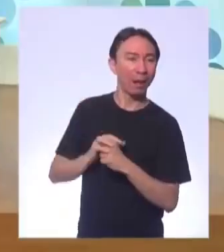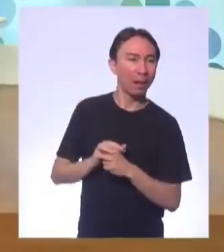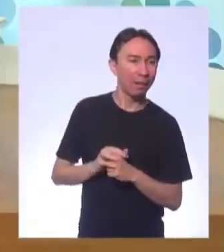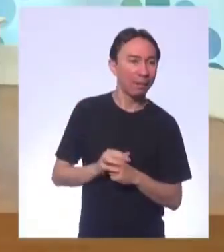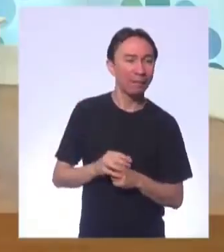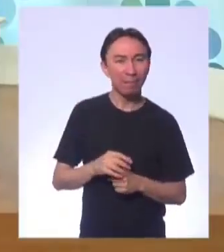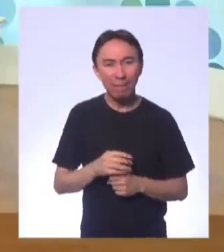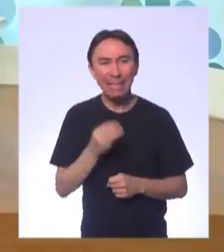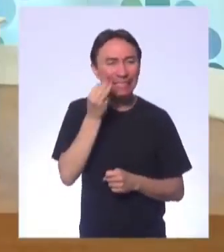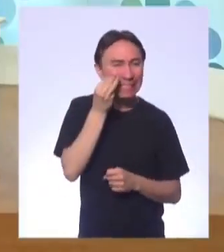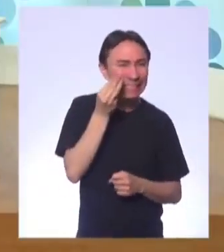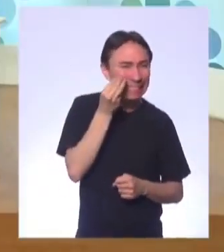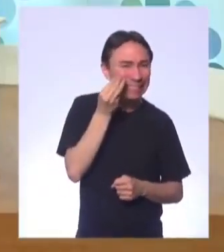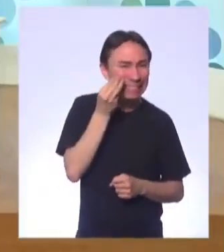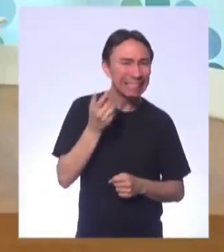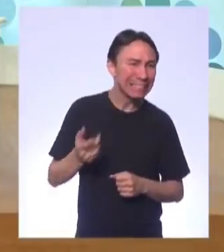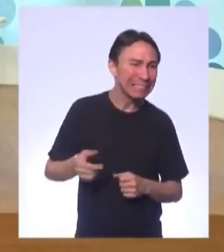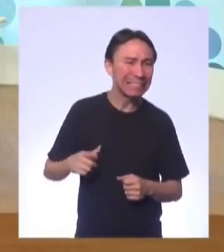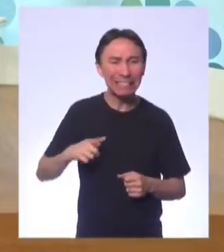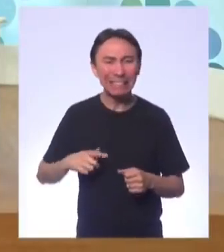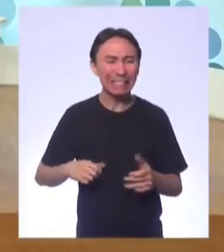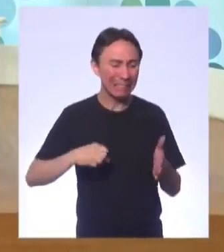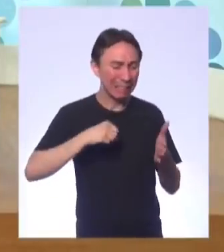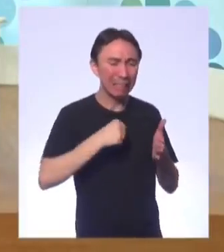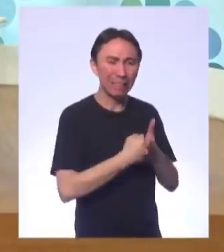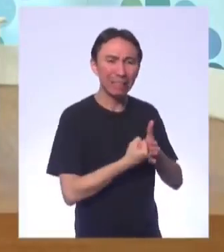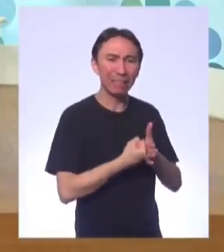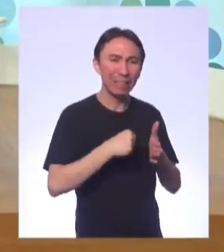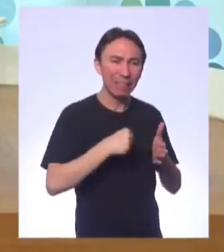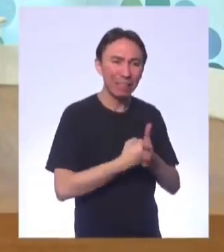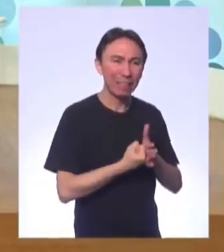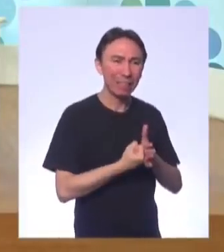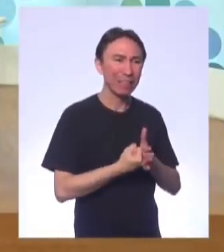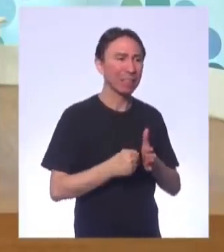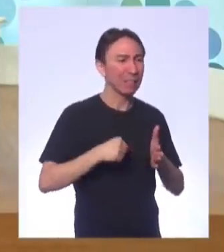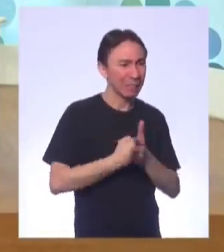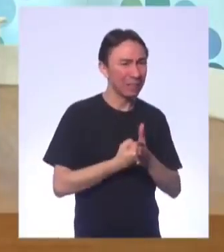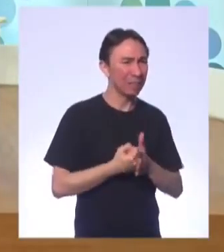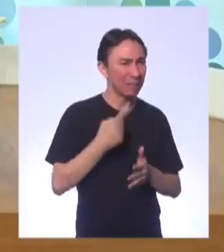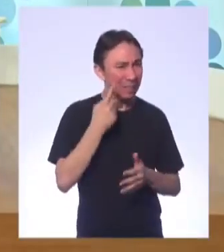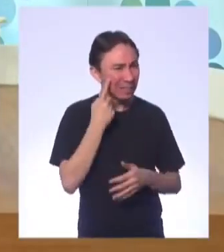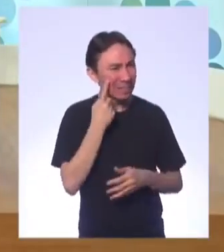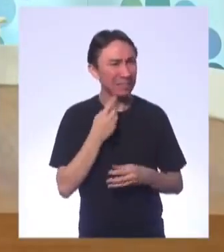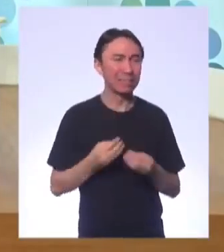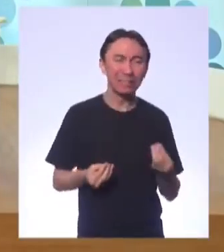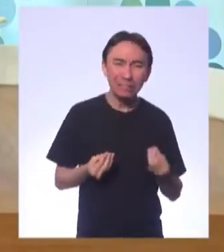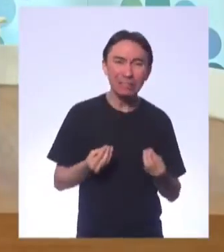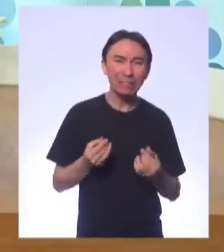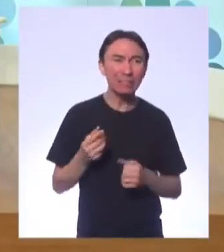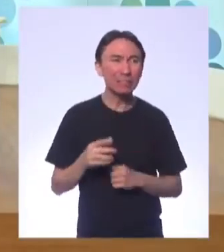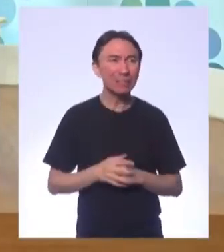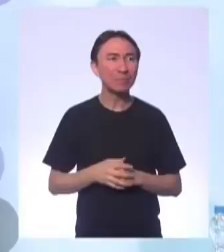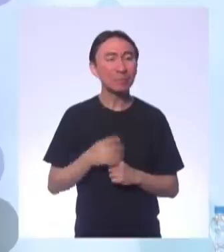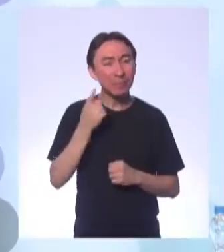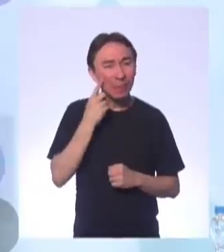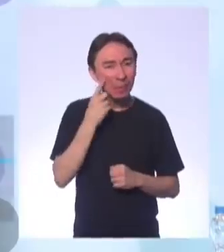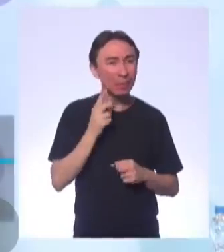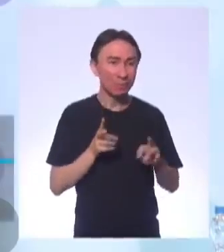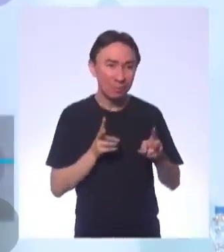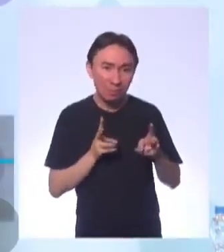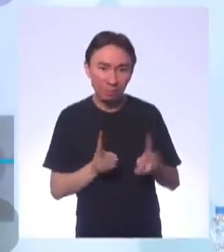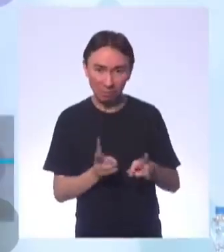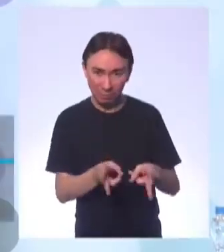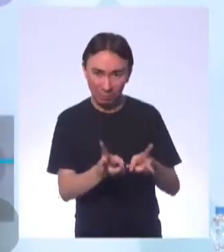tentando e não tão conseguindo se tem algum bloqueio Será que eu vou pedir Vini será que eles conseguem aí qualquer coisa mas eu vou seguindo